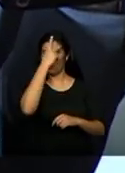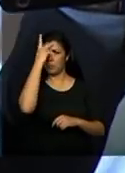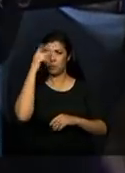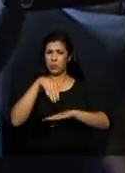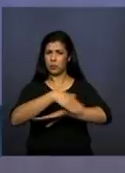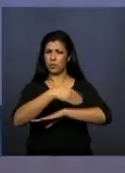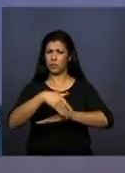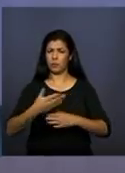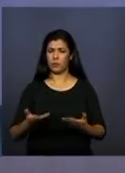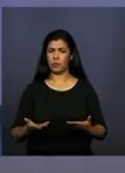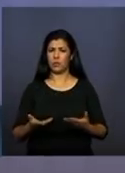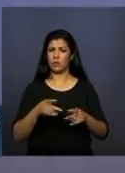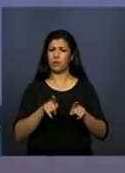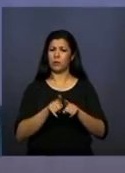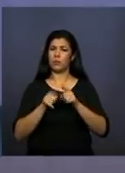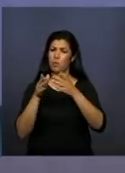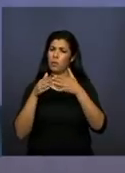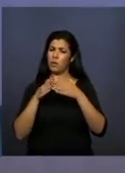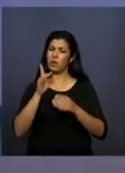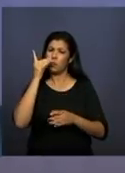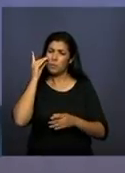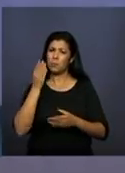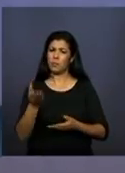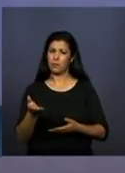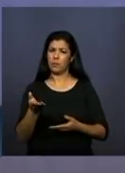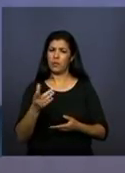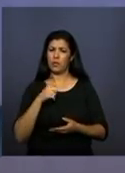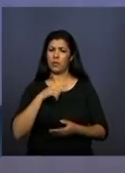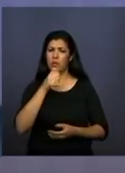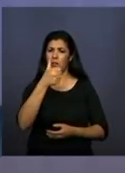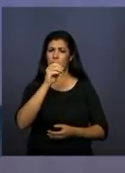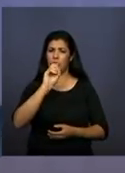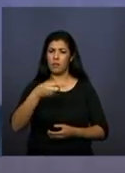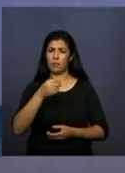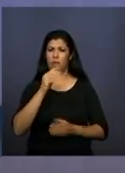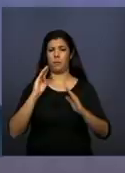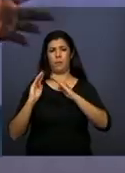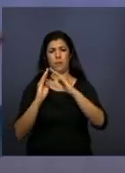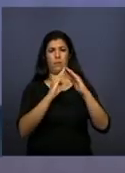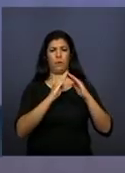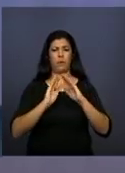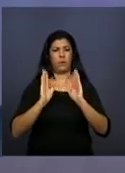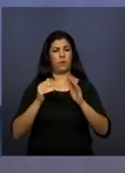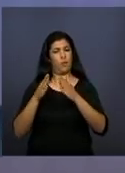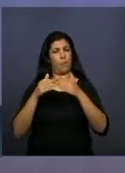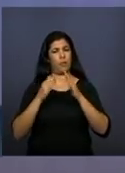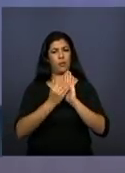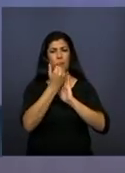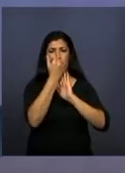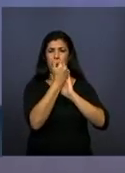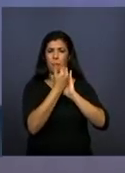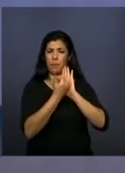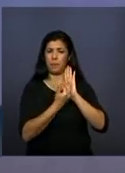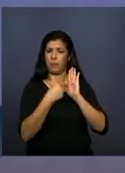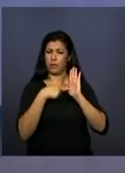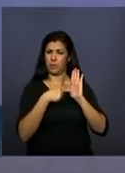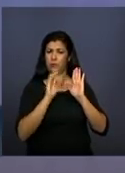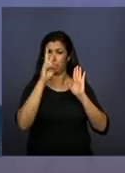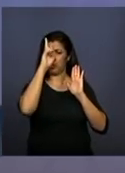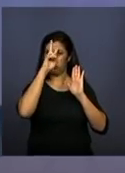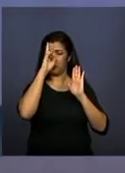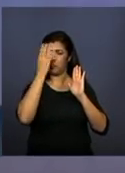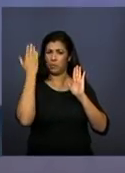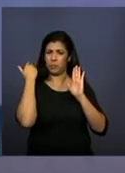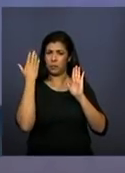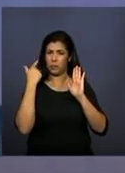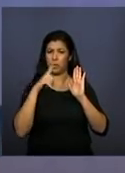E a gente pede também, Dilma, as 10 mil casas. Né? Acho que foi solicitada na pauta 10 mil casas. Né?